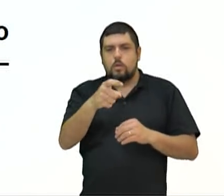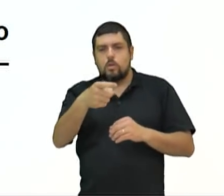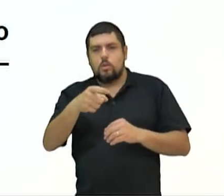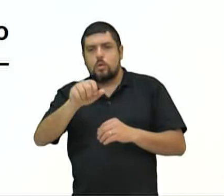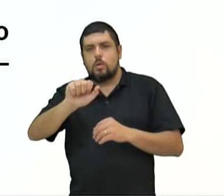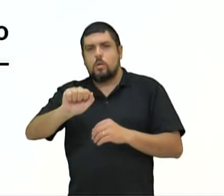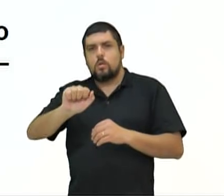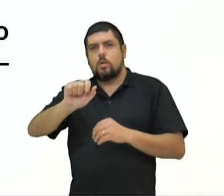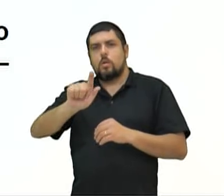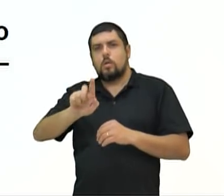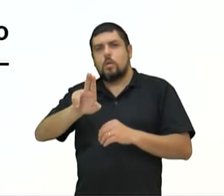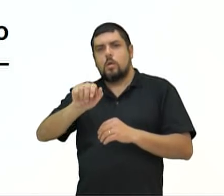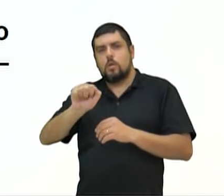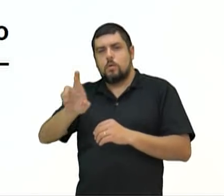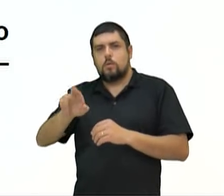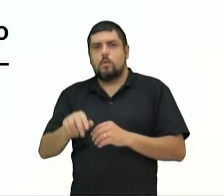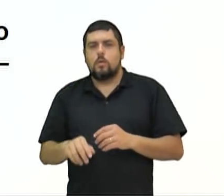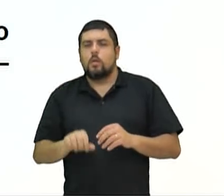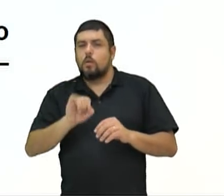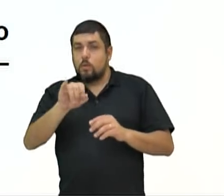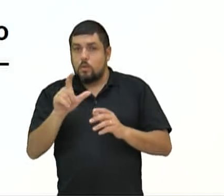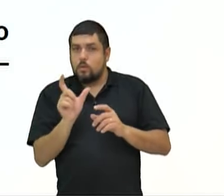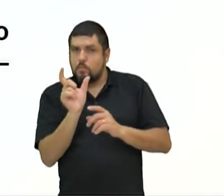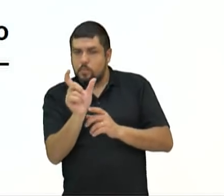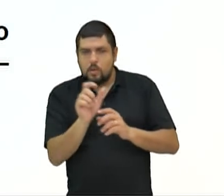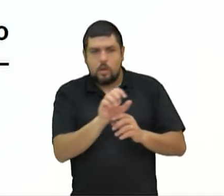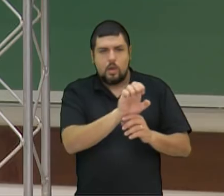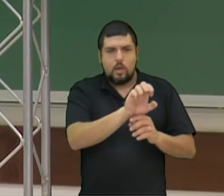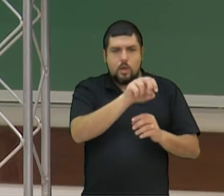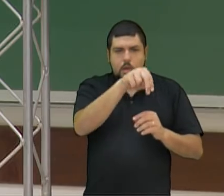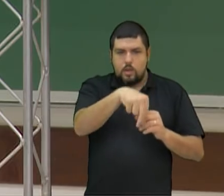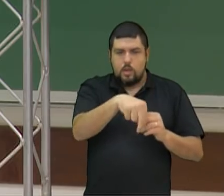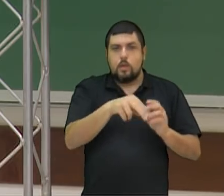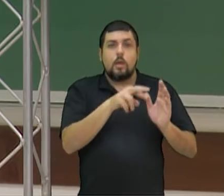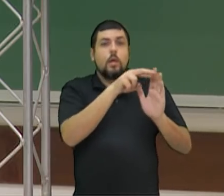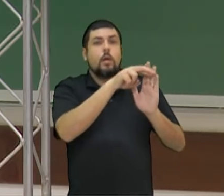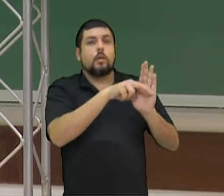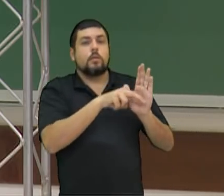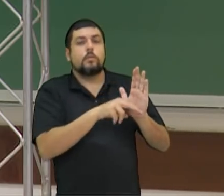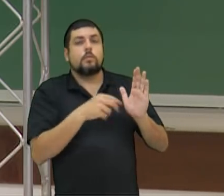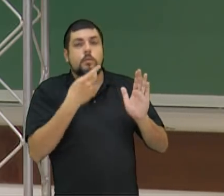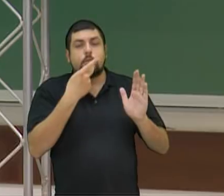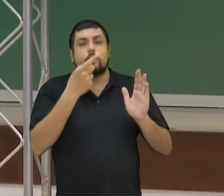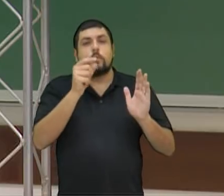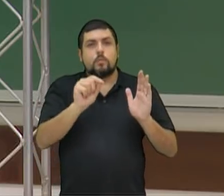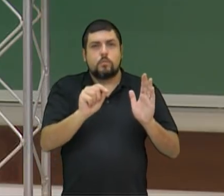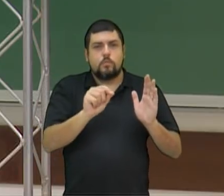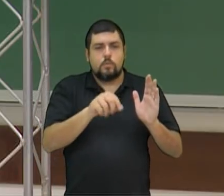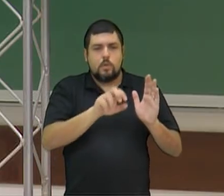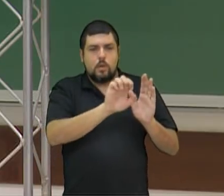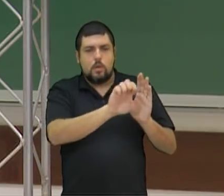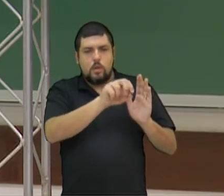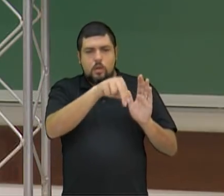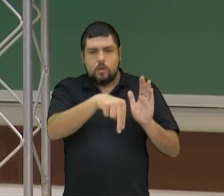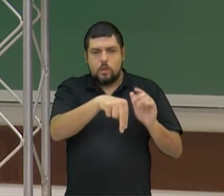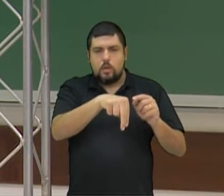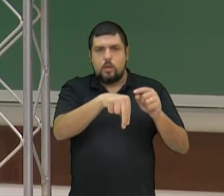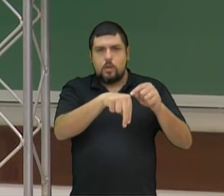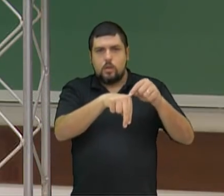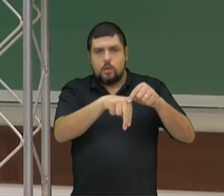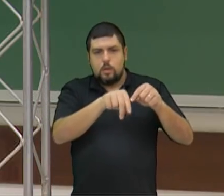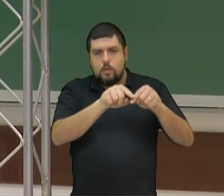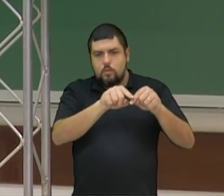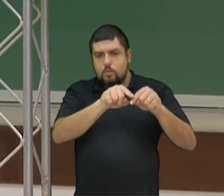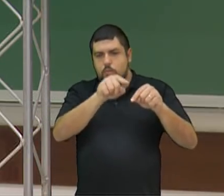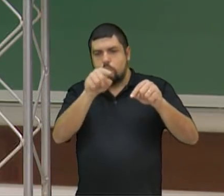palavra começando com em, en, o que é, via de regra, a norma gramatical correta? Que na sequência, se tiver um som